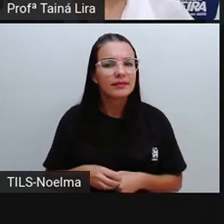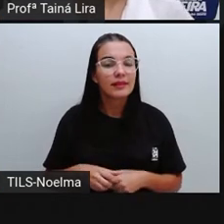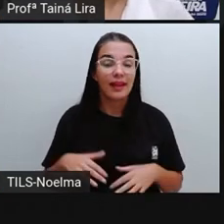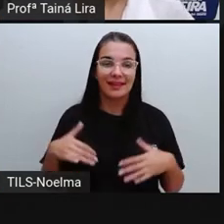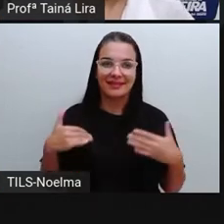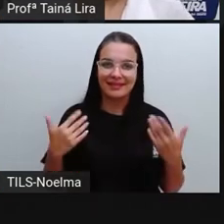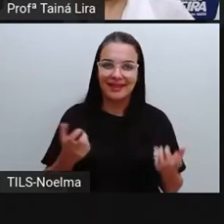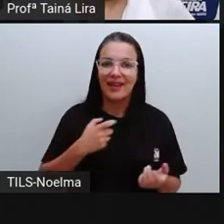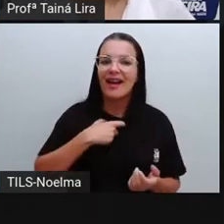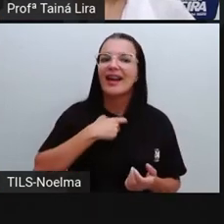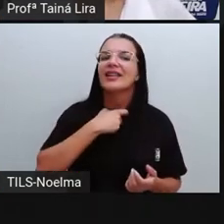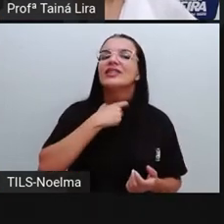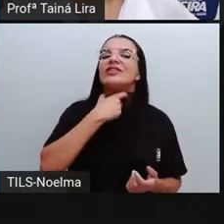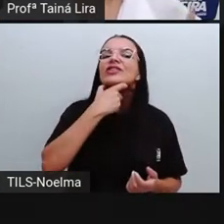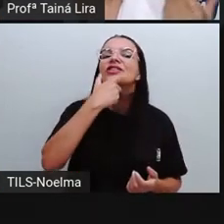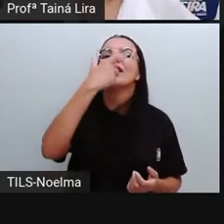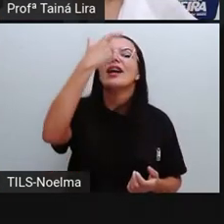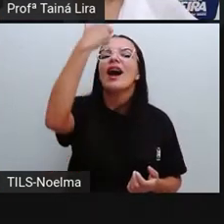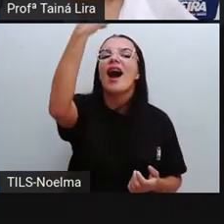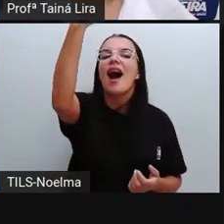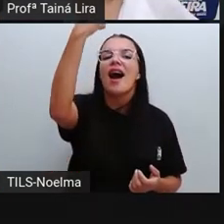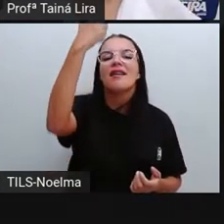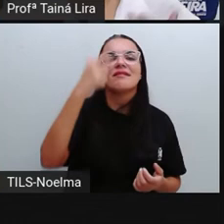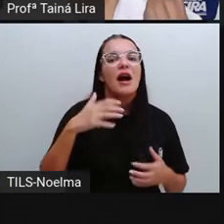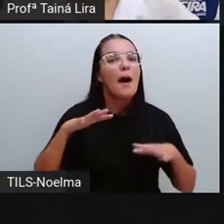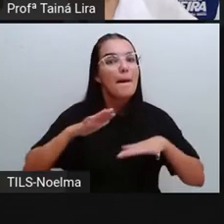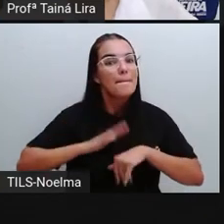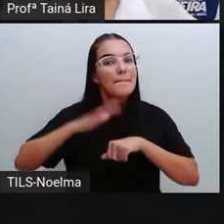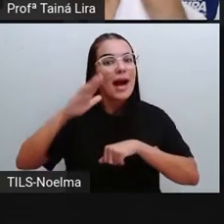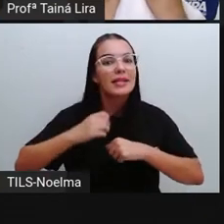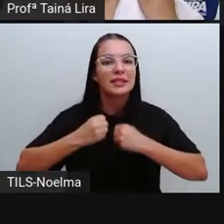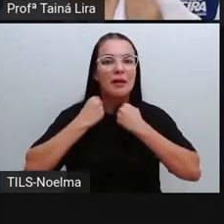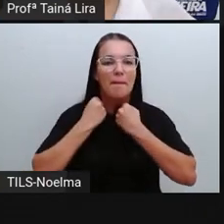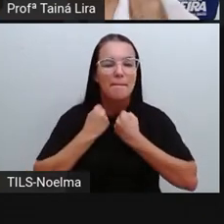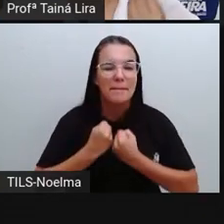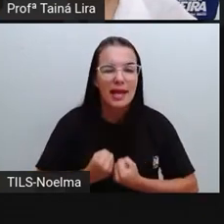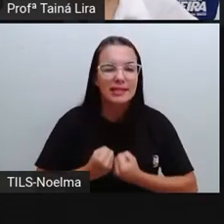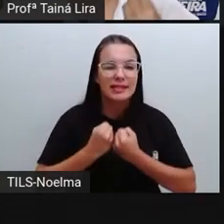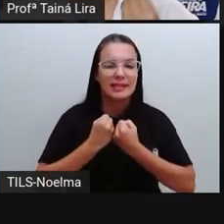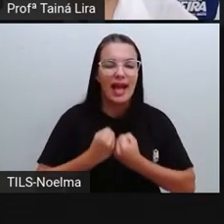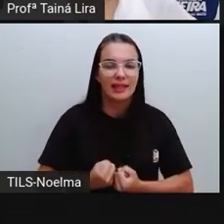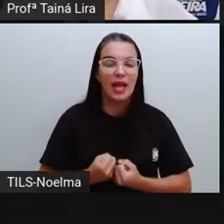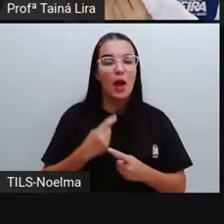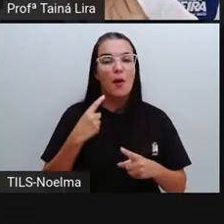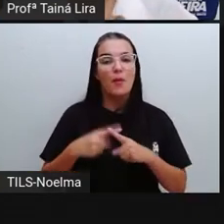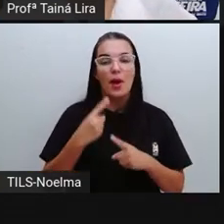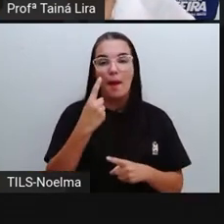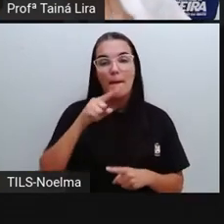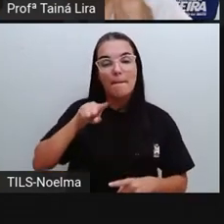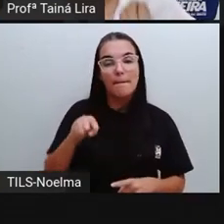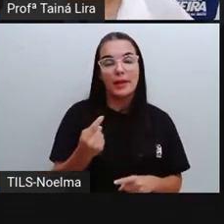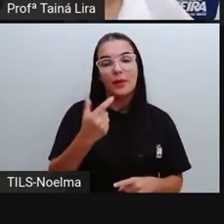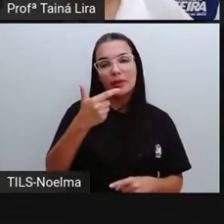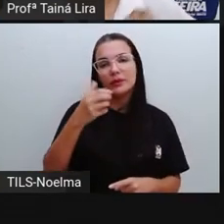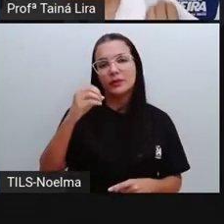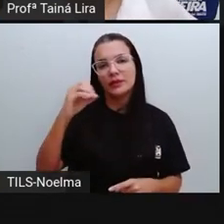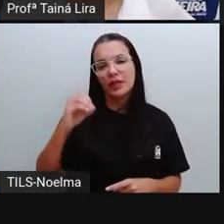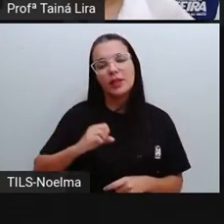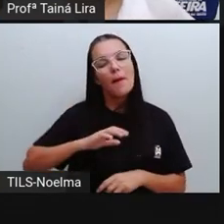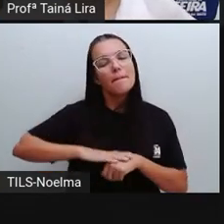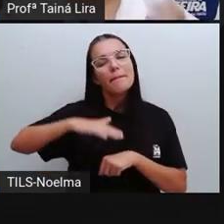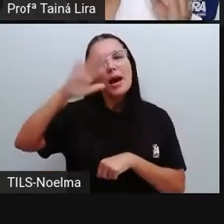Então, ó, é a girafa, tá? Porque 1.200 é um número, né, maior do